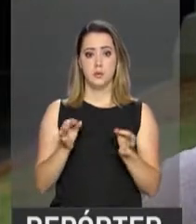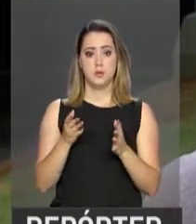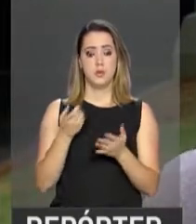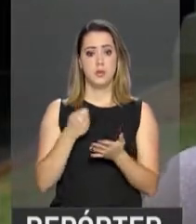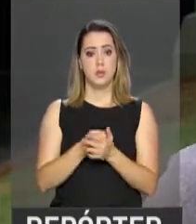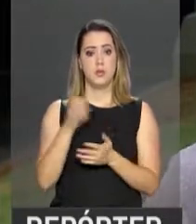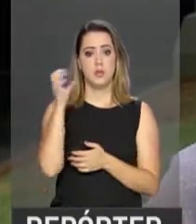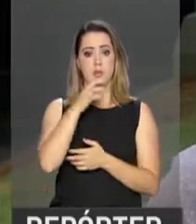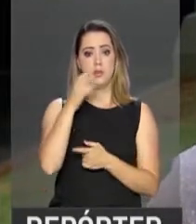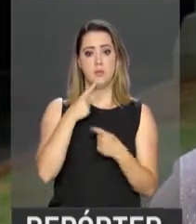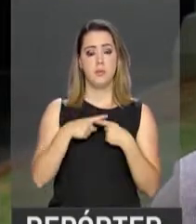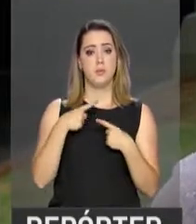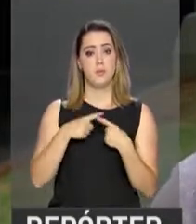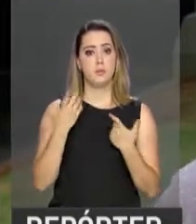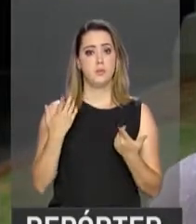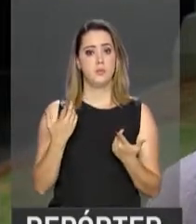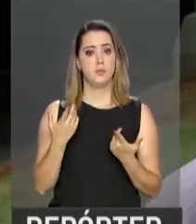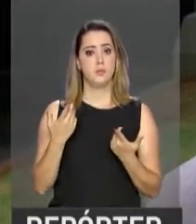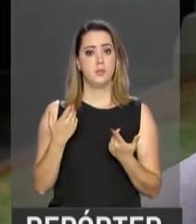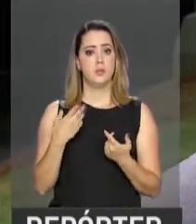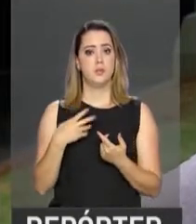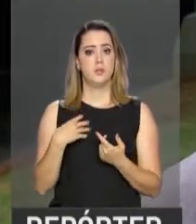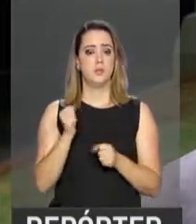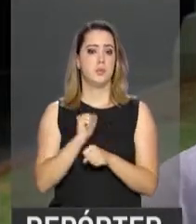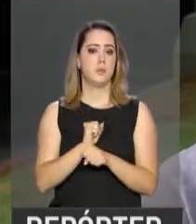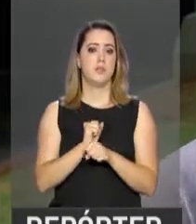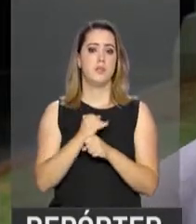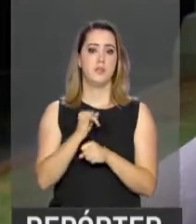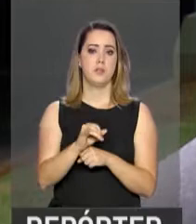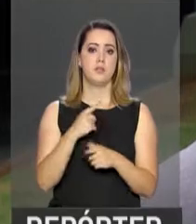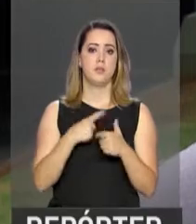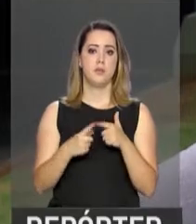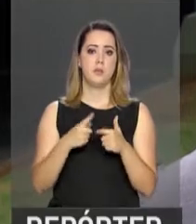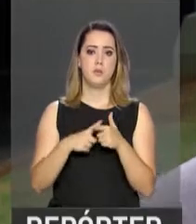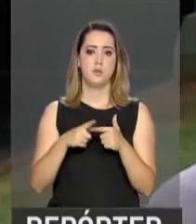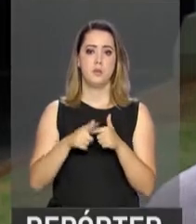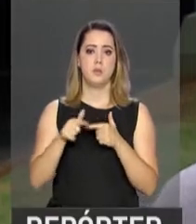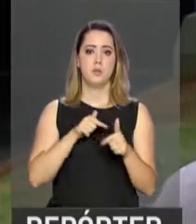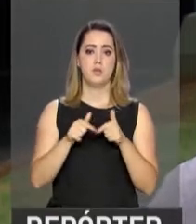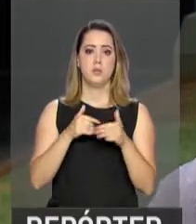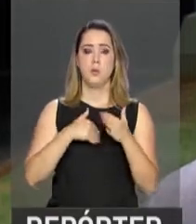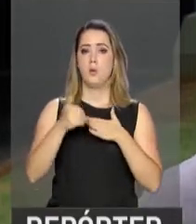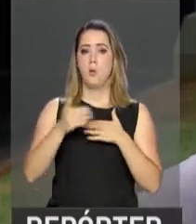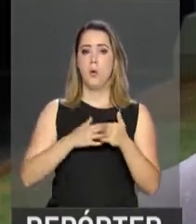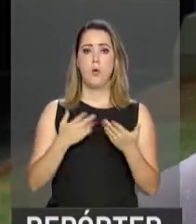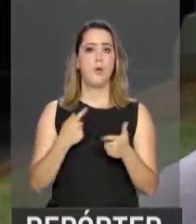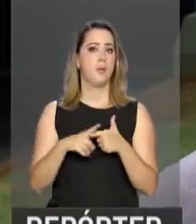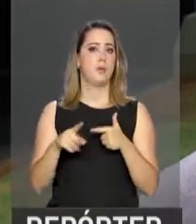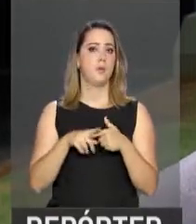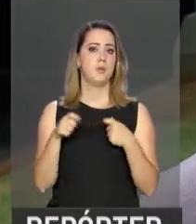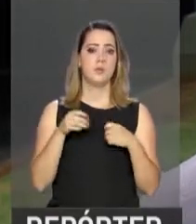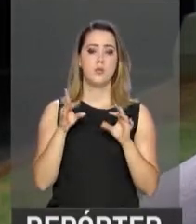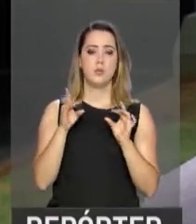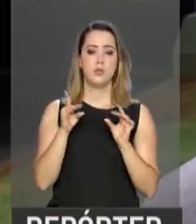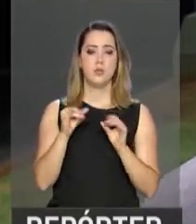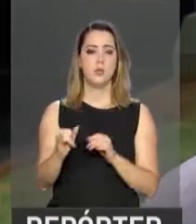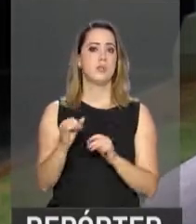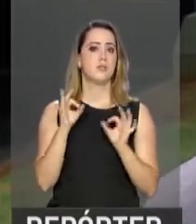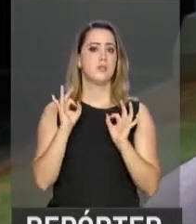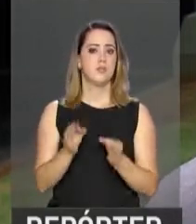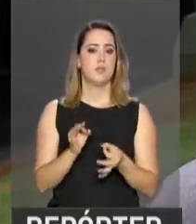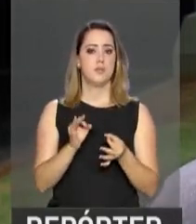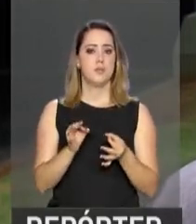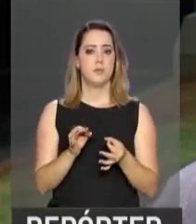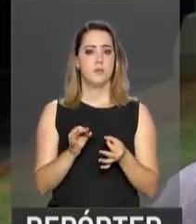rápido né porque é não pode esperar caso tenha algum acidente de trabalho qualquer tipo de coisa eu preciso estar com tudo em dia é